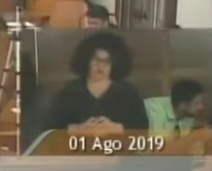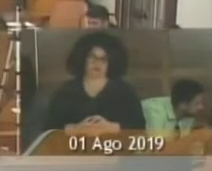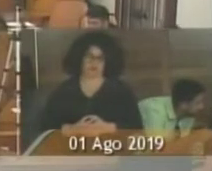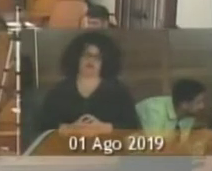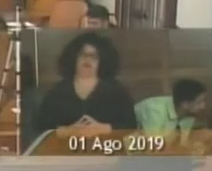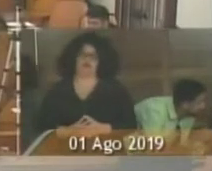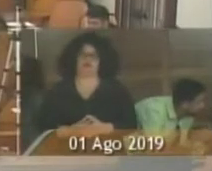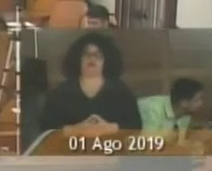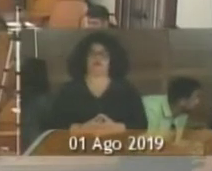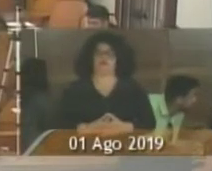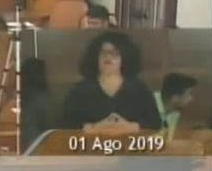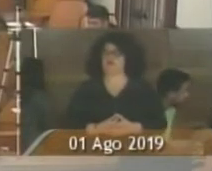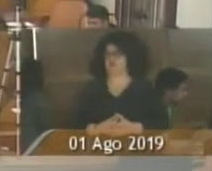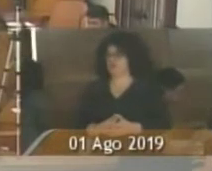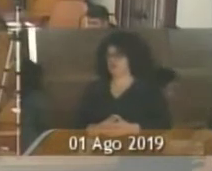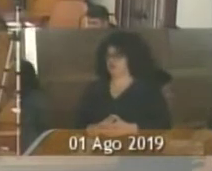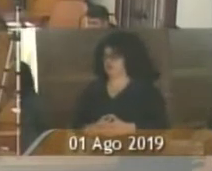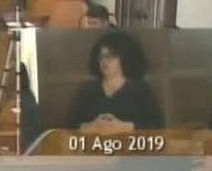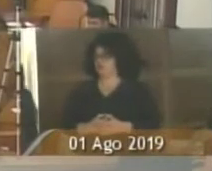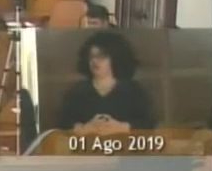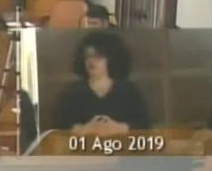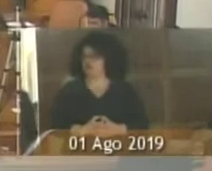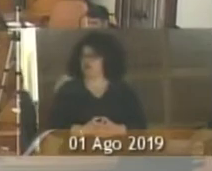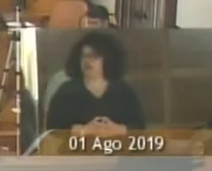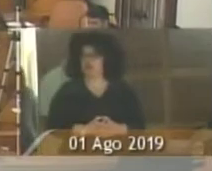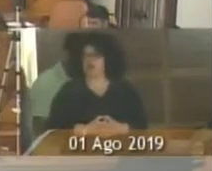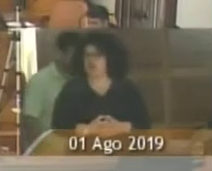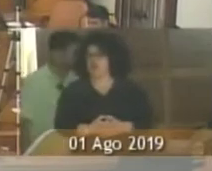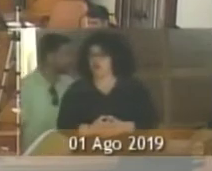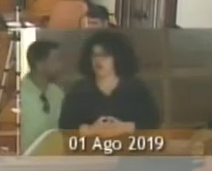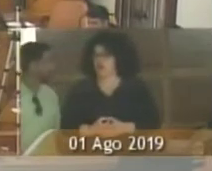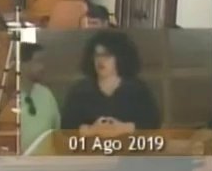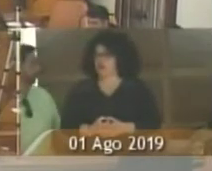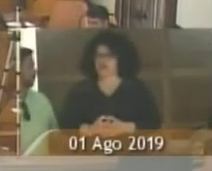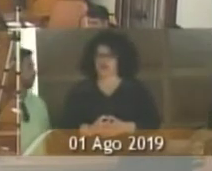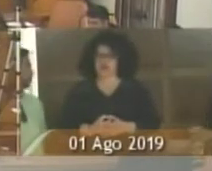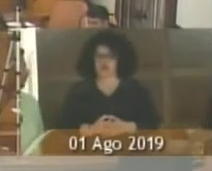Tá, mas tem que ser, eu sei, mas vai.